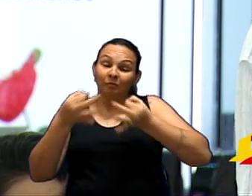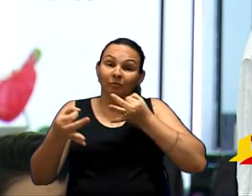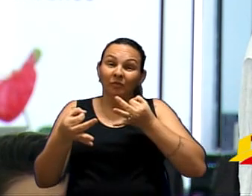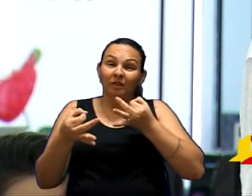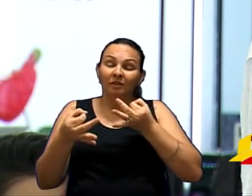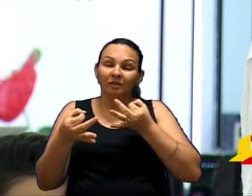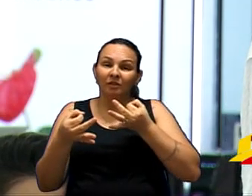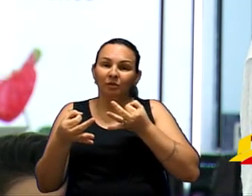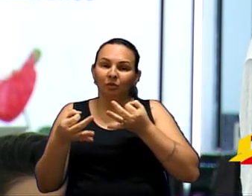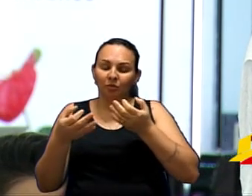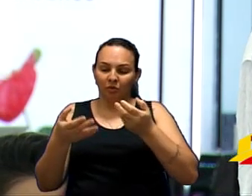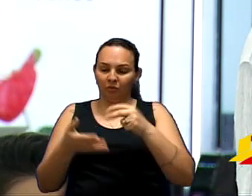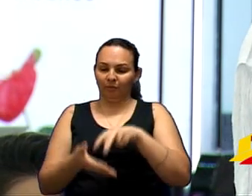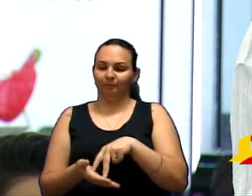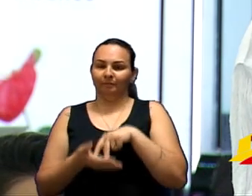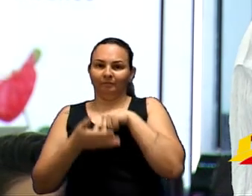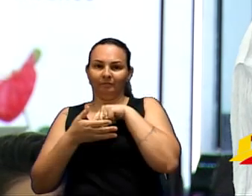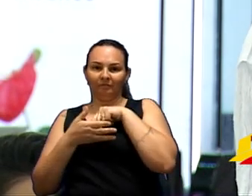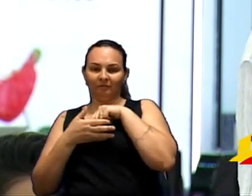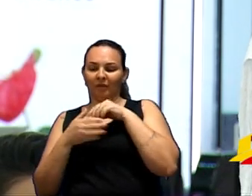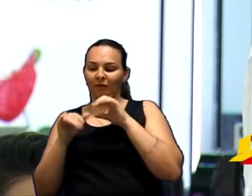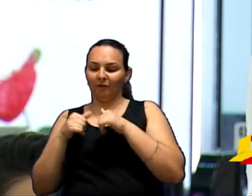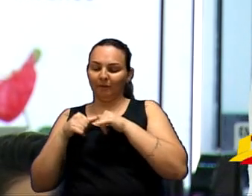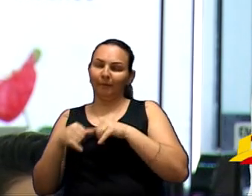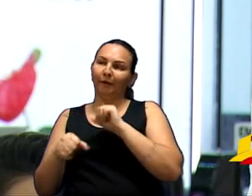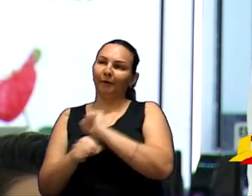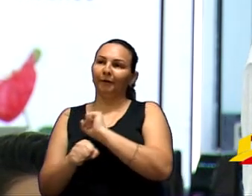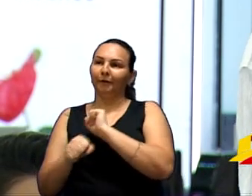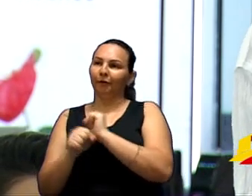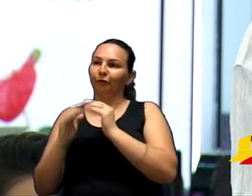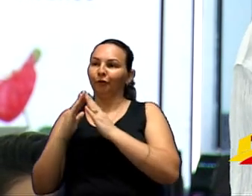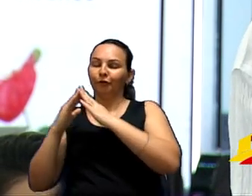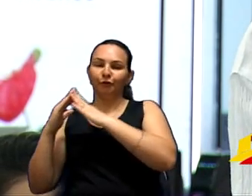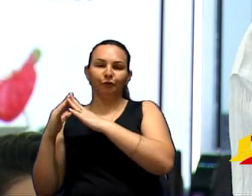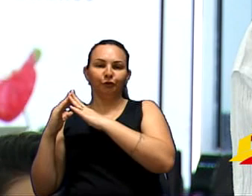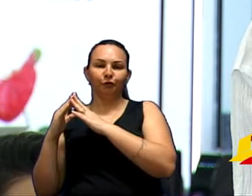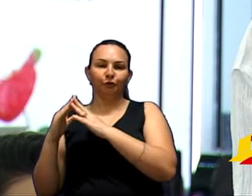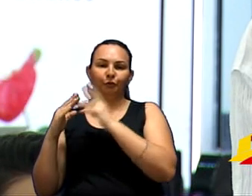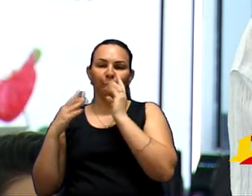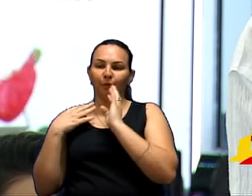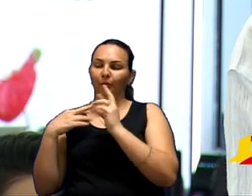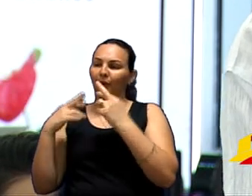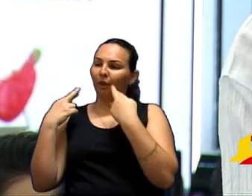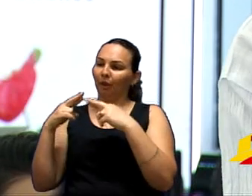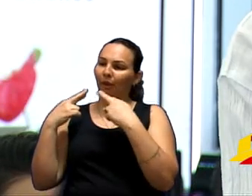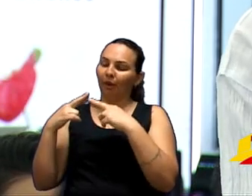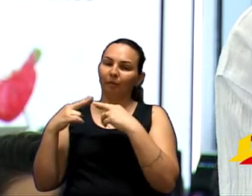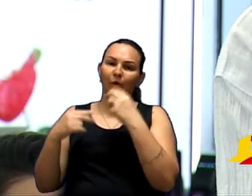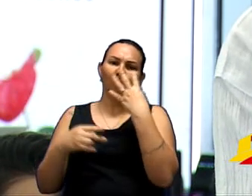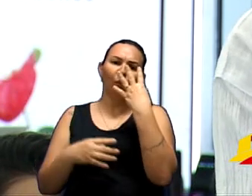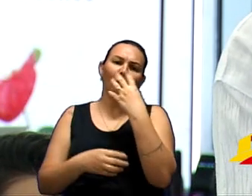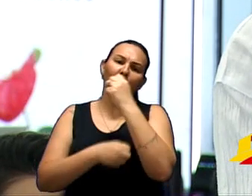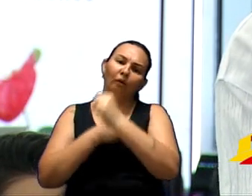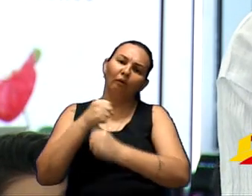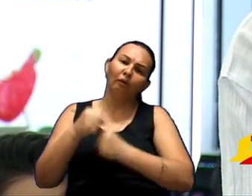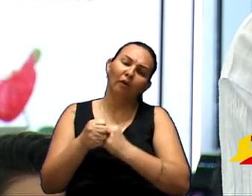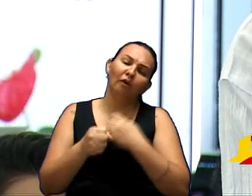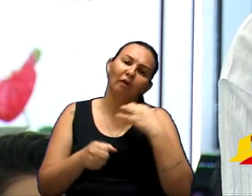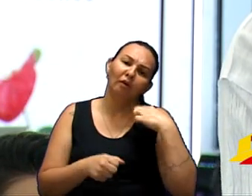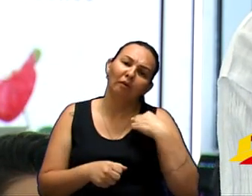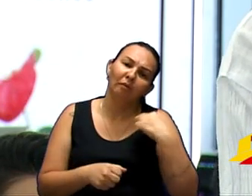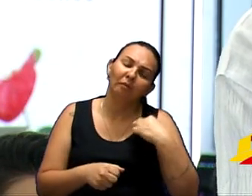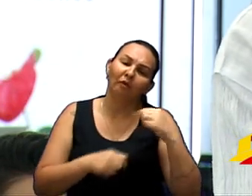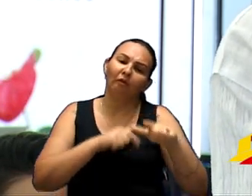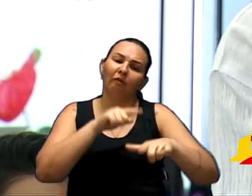sair um pouco dessa posição defensiva de esperar que a vizinhança se mobilize por quatro anos um trabalho voluntário sem nenhum